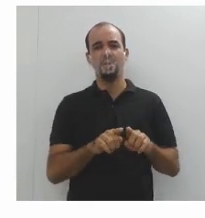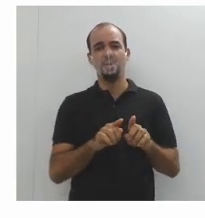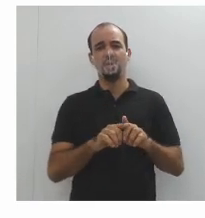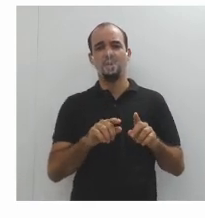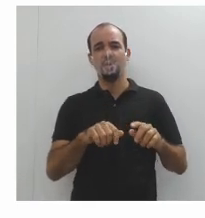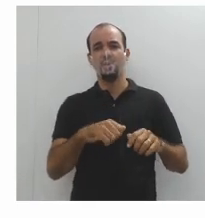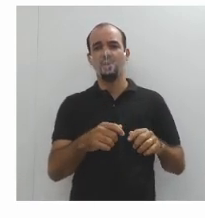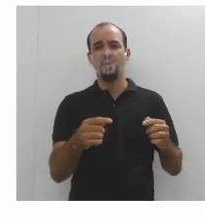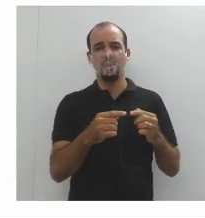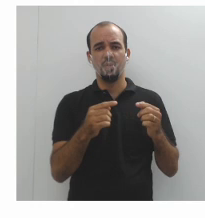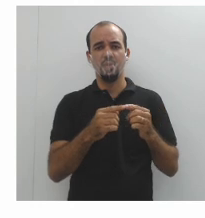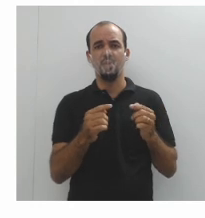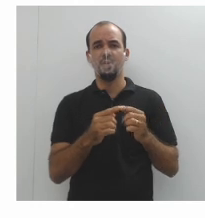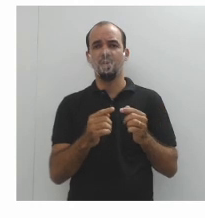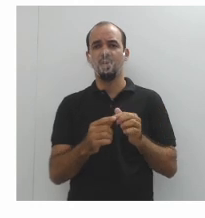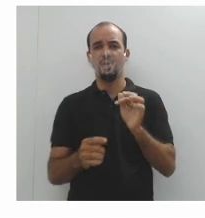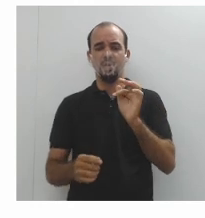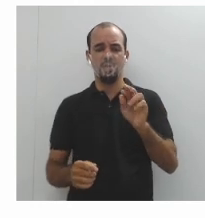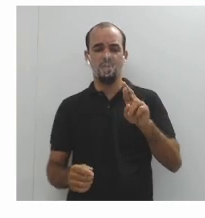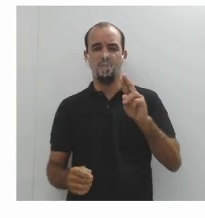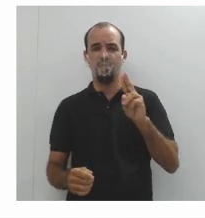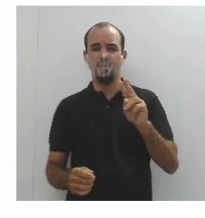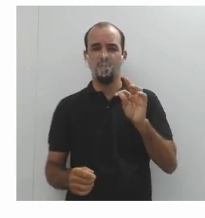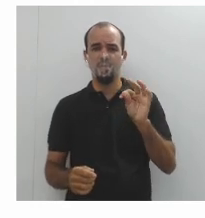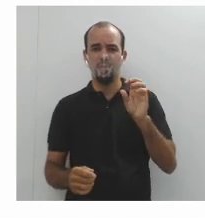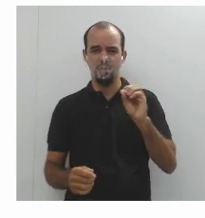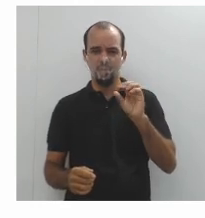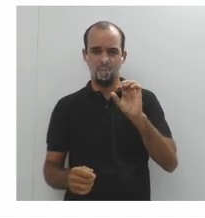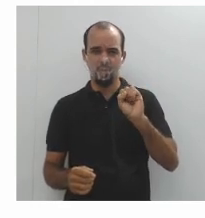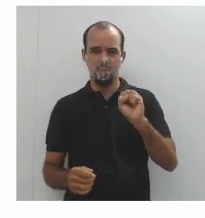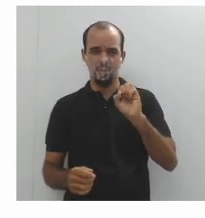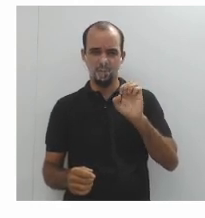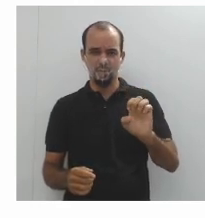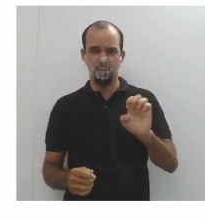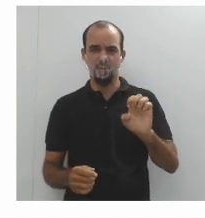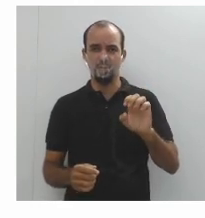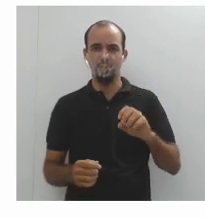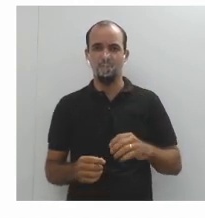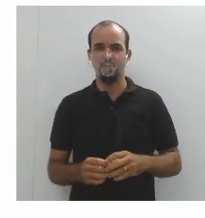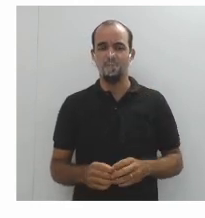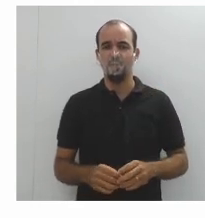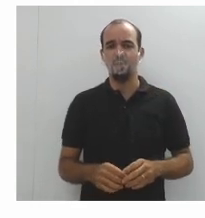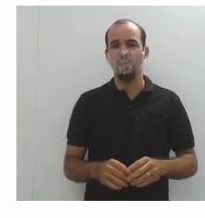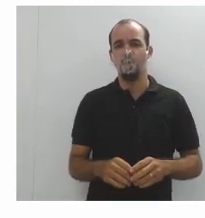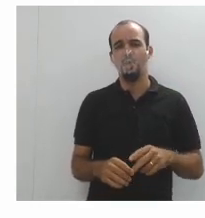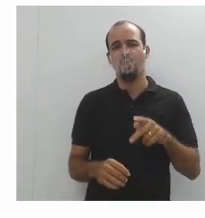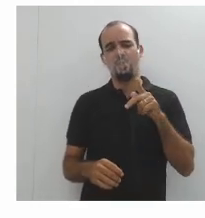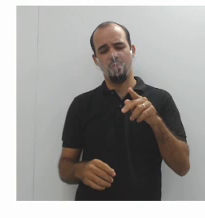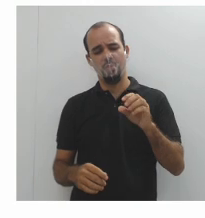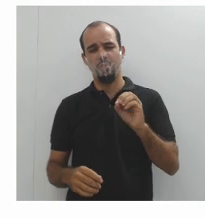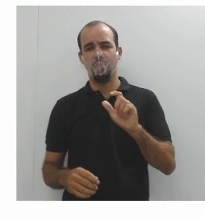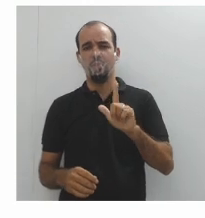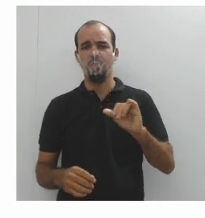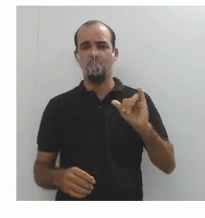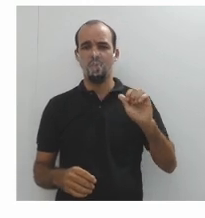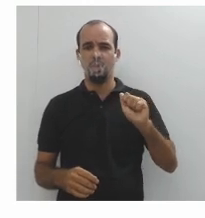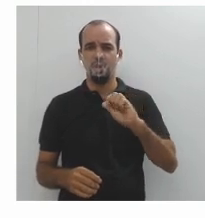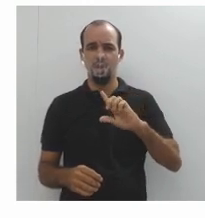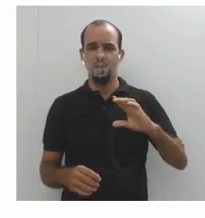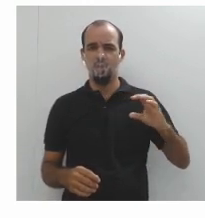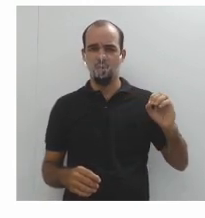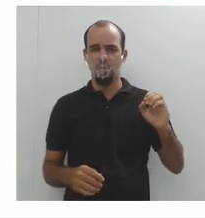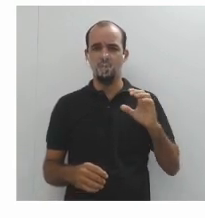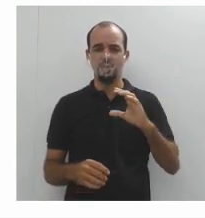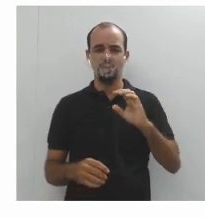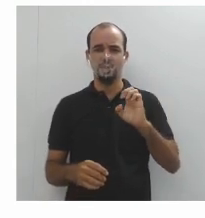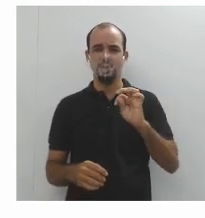é um polialcool cetona. Gente, para os carboidratos, nós